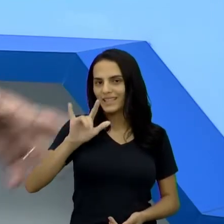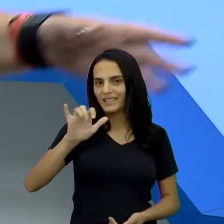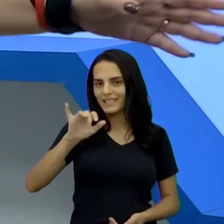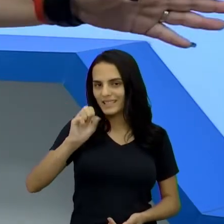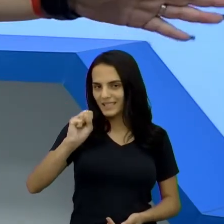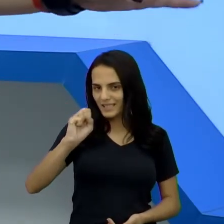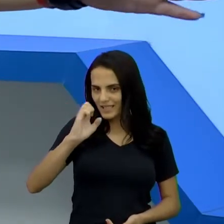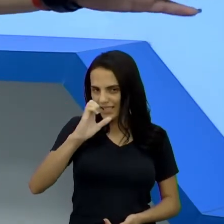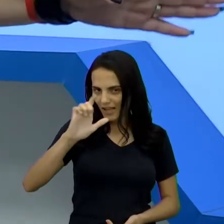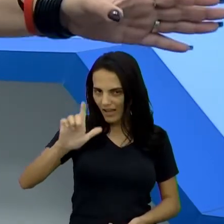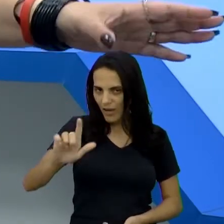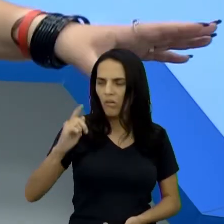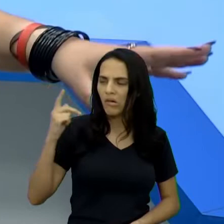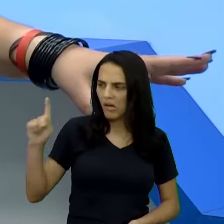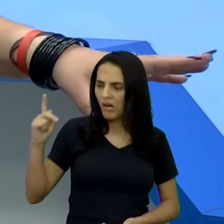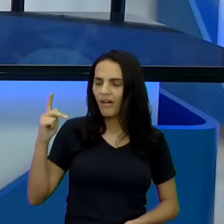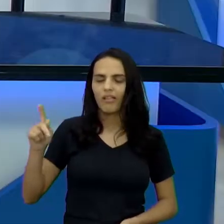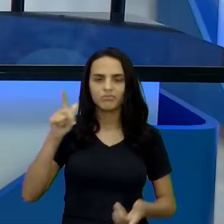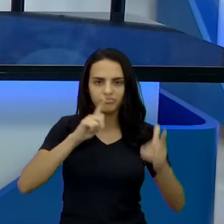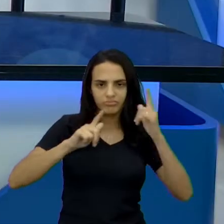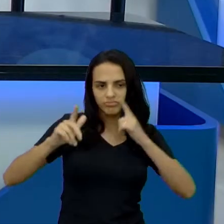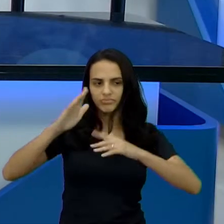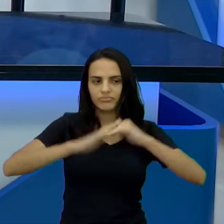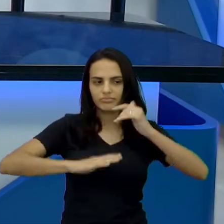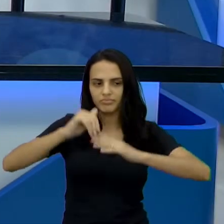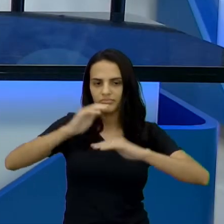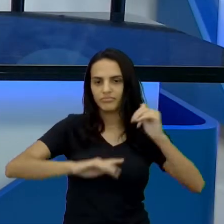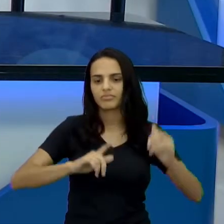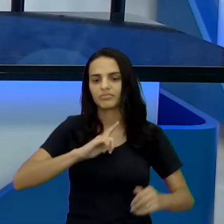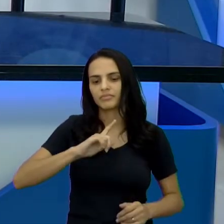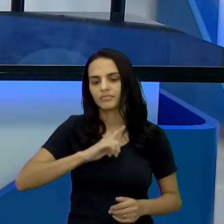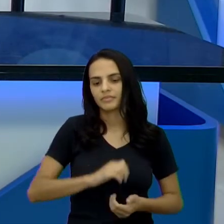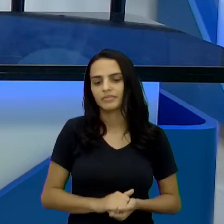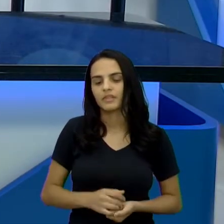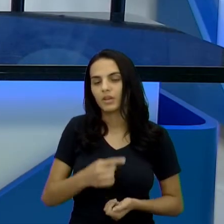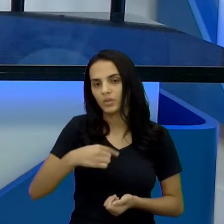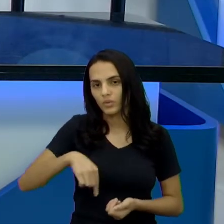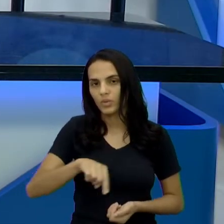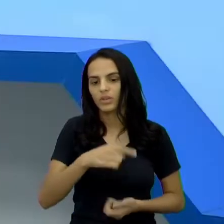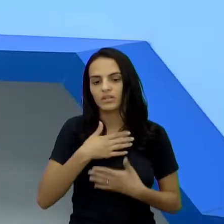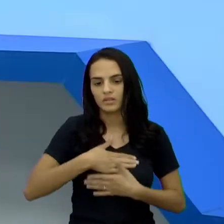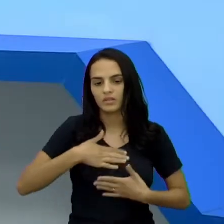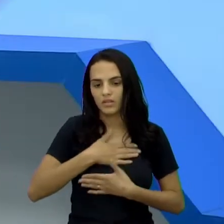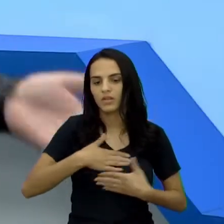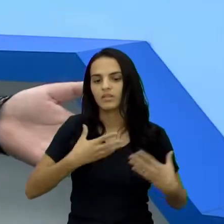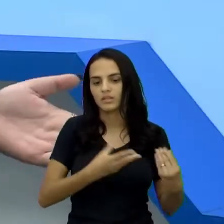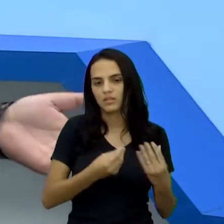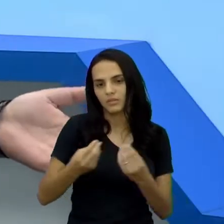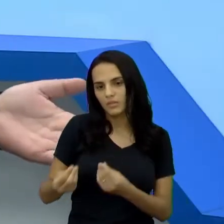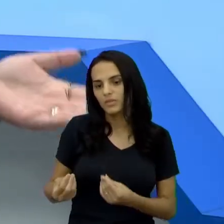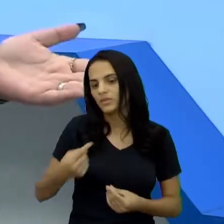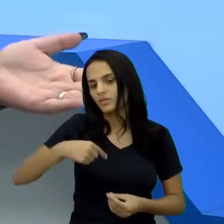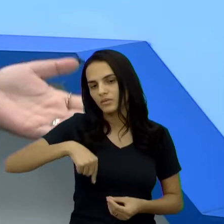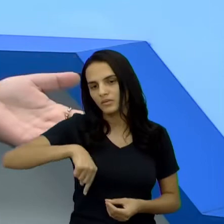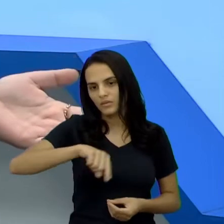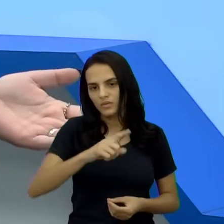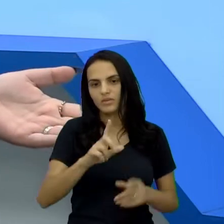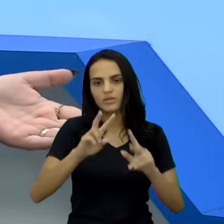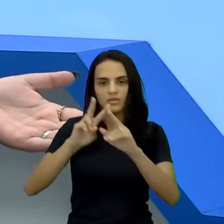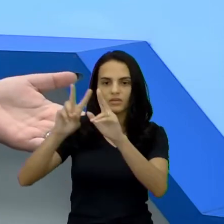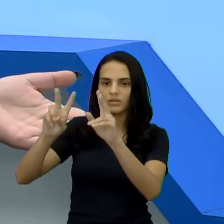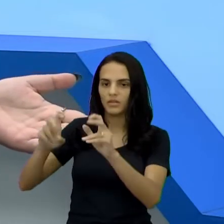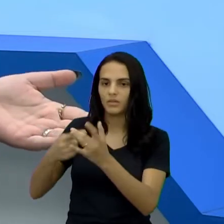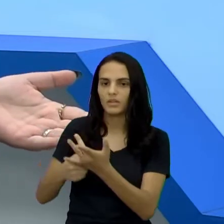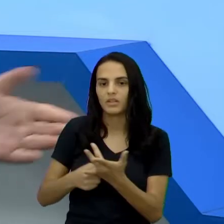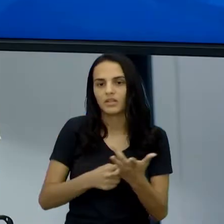Excel, mas a Juliana é a rainha do Excel, entendeu? E a gente, tanto que a gente gosta tanto, que a gente acabou no componente de tecnologia